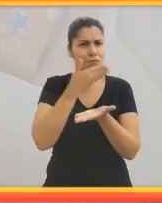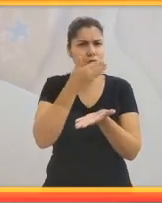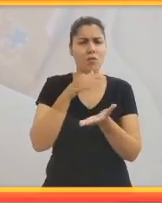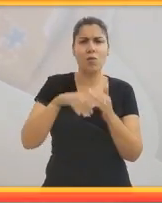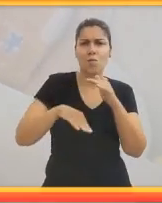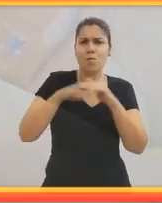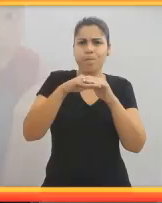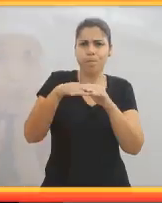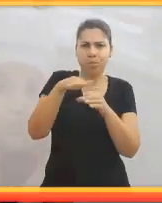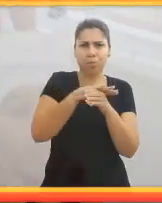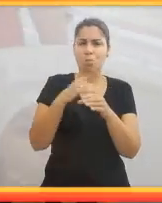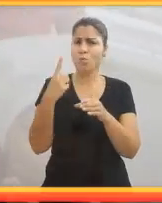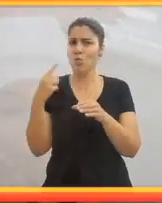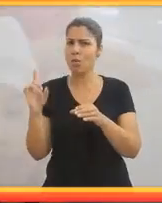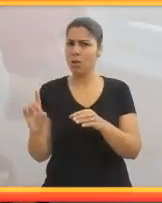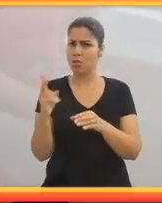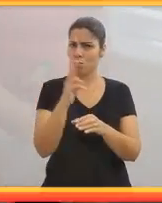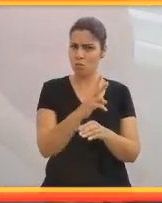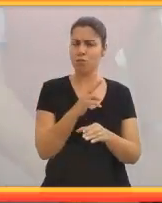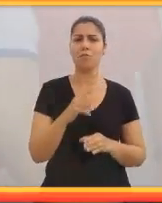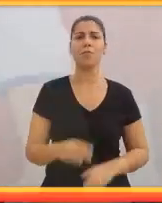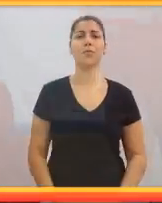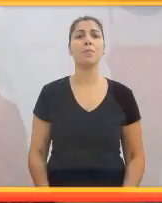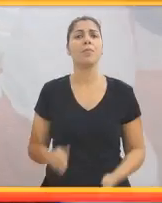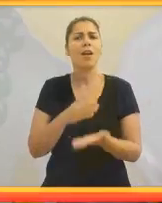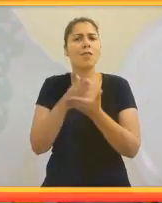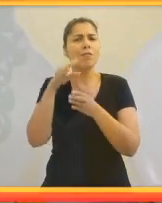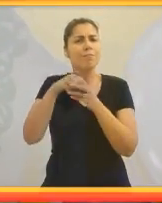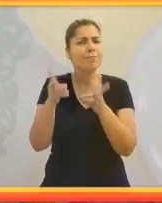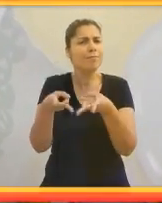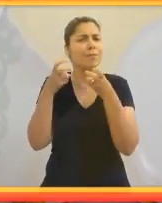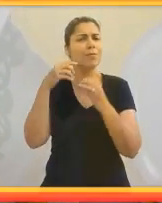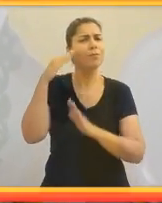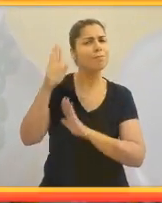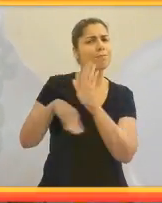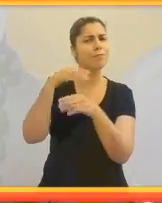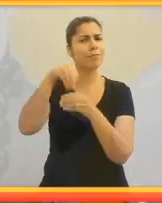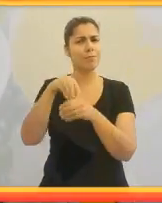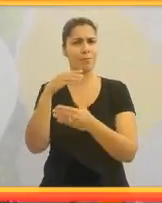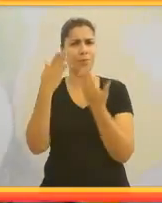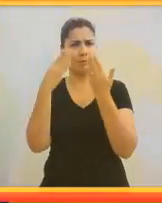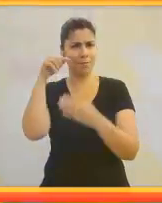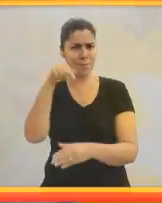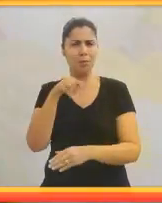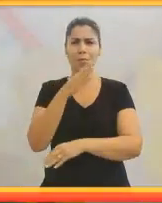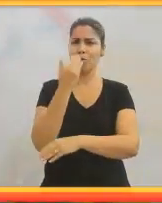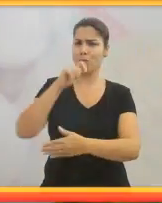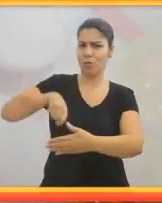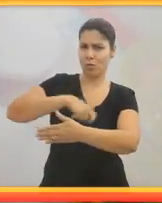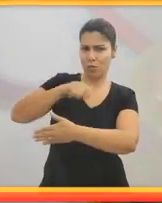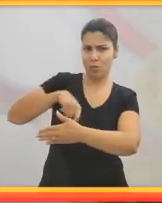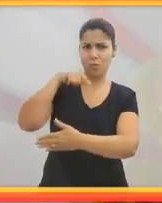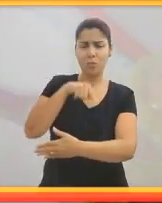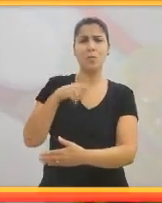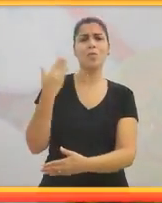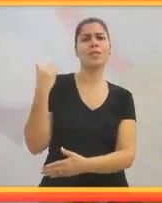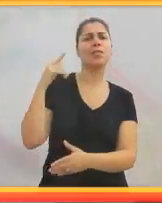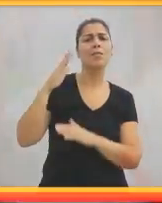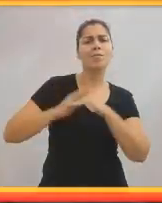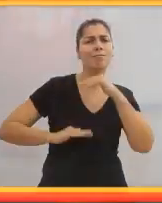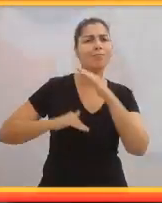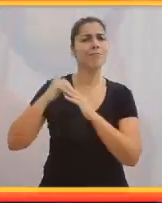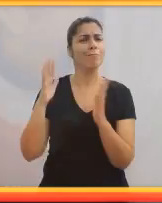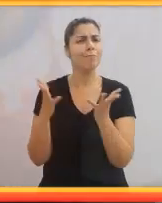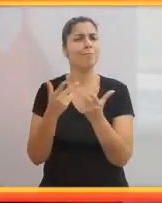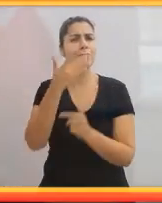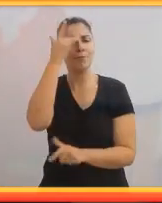bacia. João Vitor, duas xícaras de açúcar. Duas xícaras cheias. Uma. João Vitor coloca